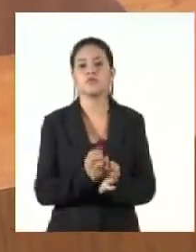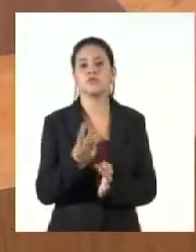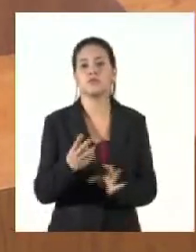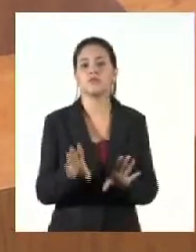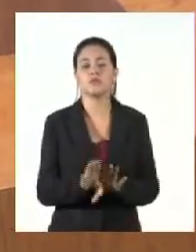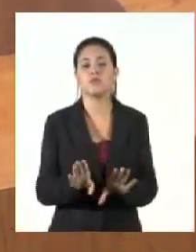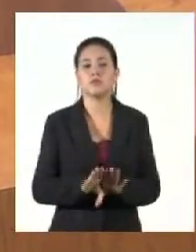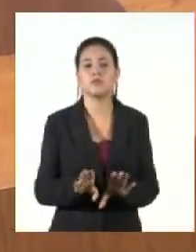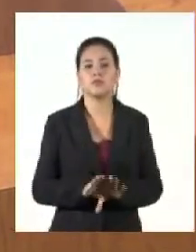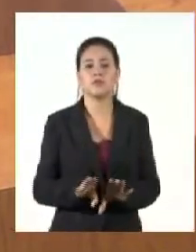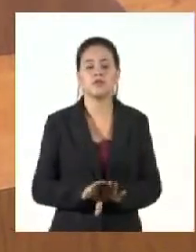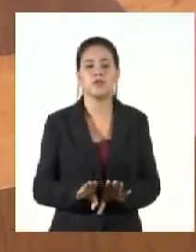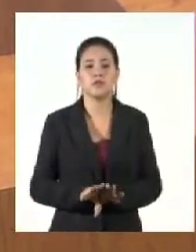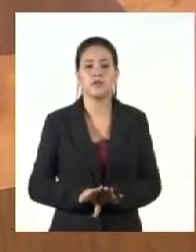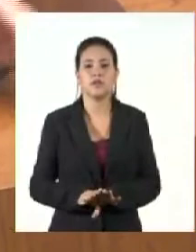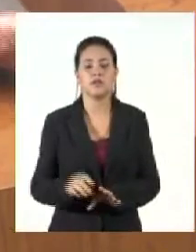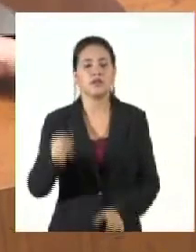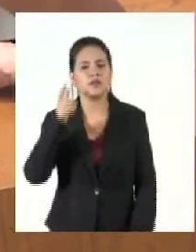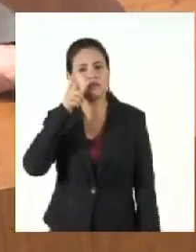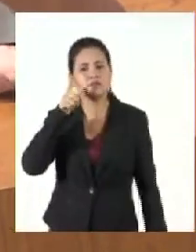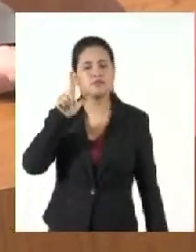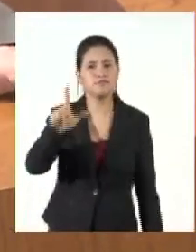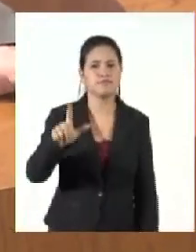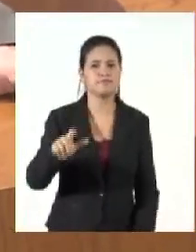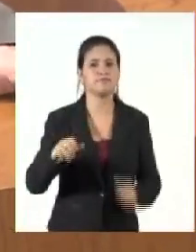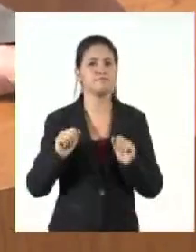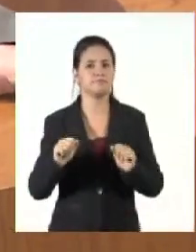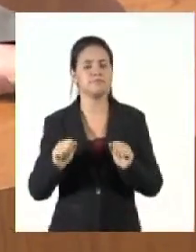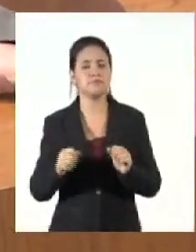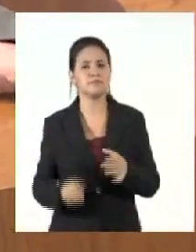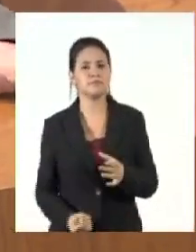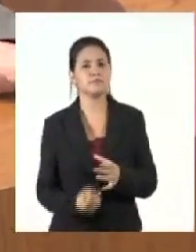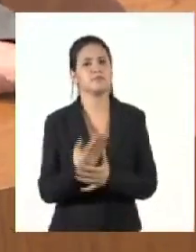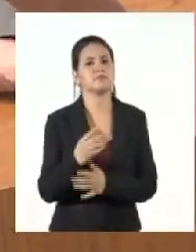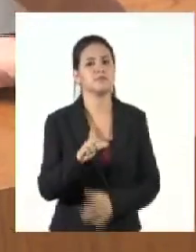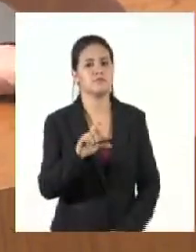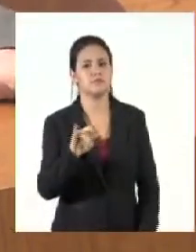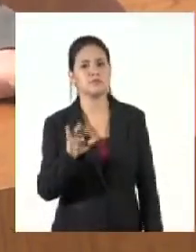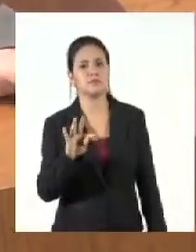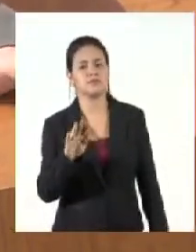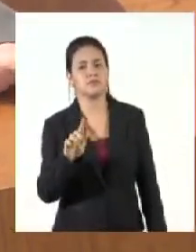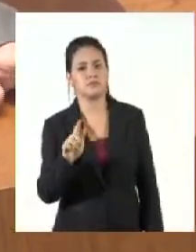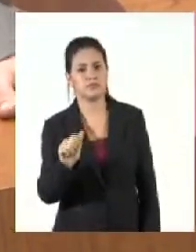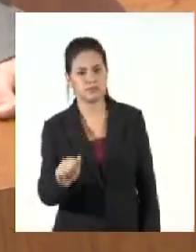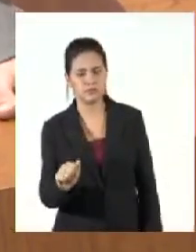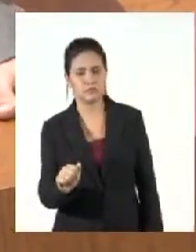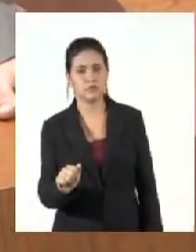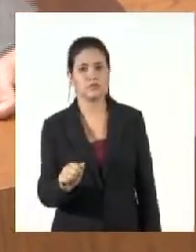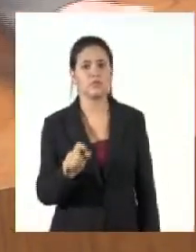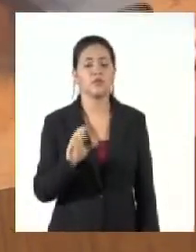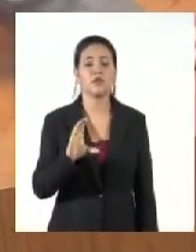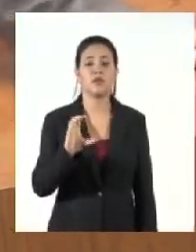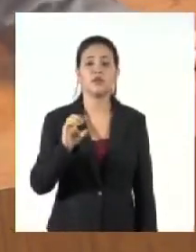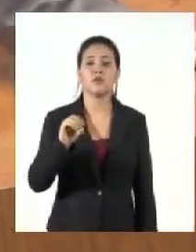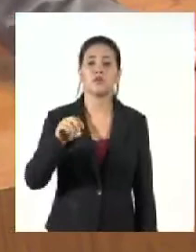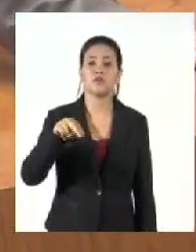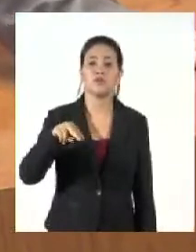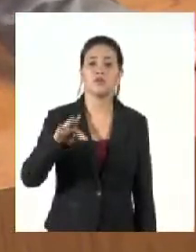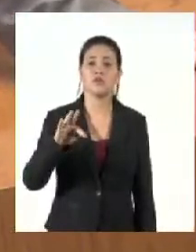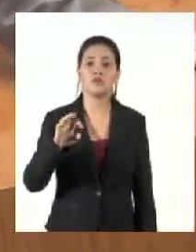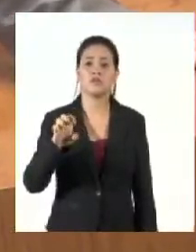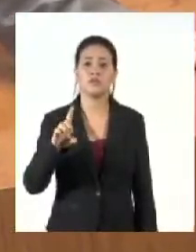vitória pavimentava o caminho para a criação da liga e que deixaria a confederação livre para dedicar-se somente à